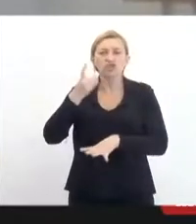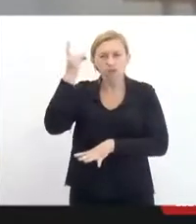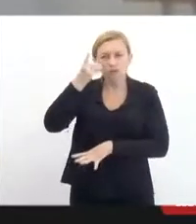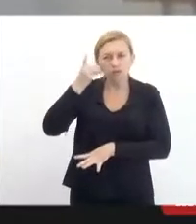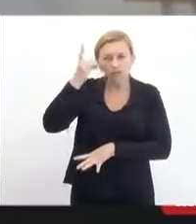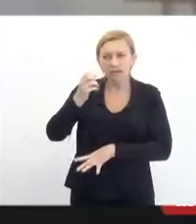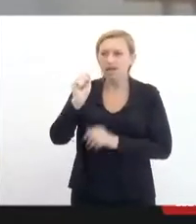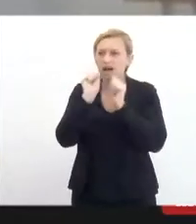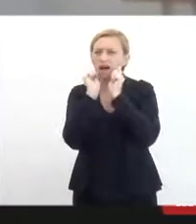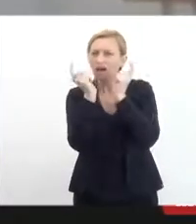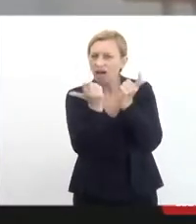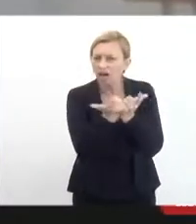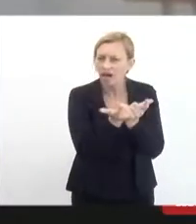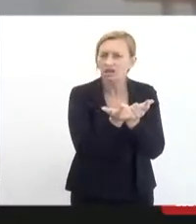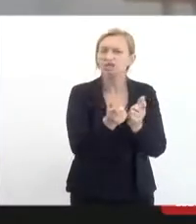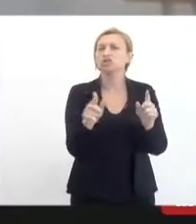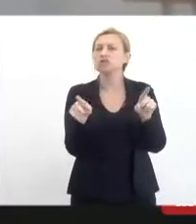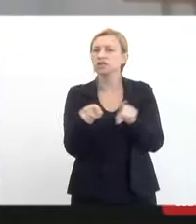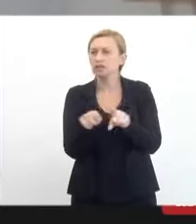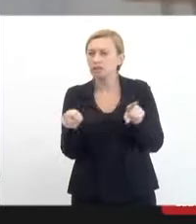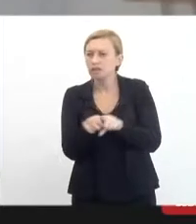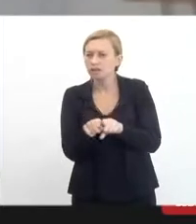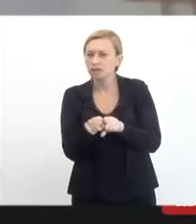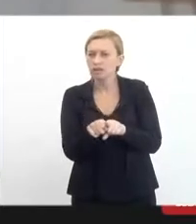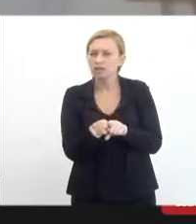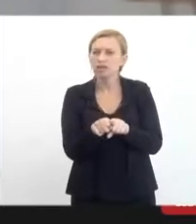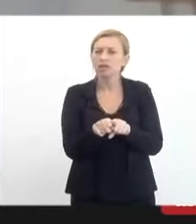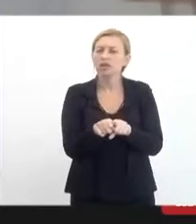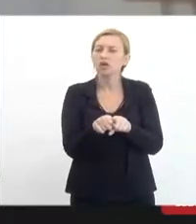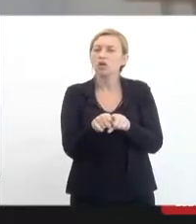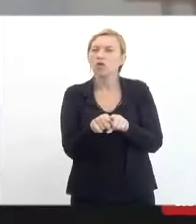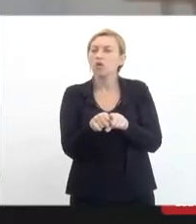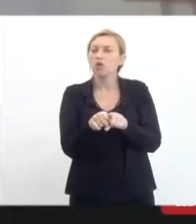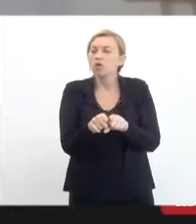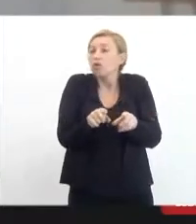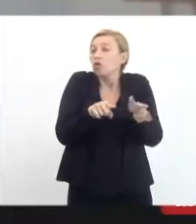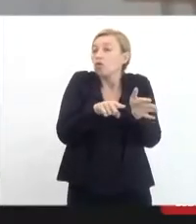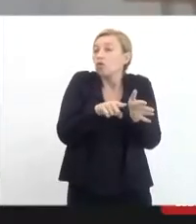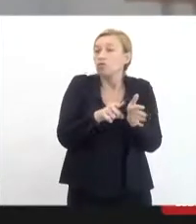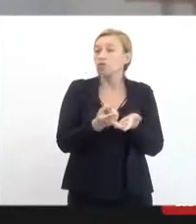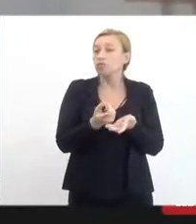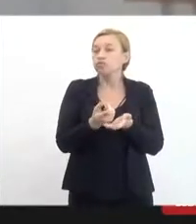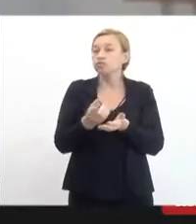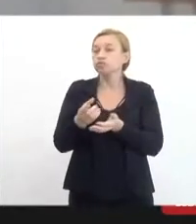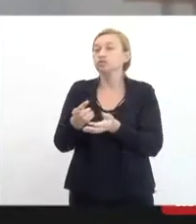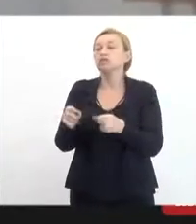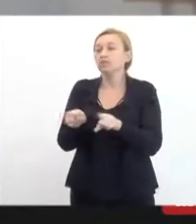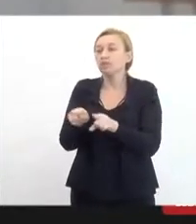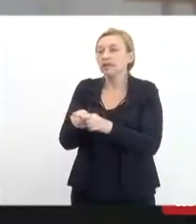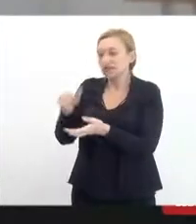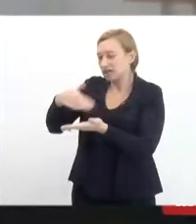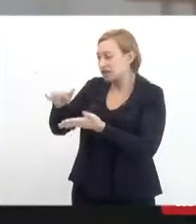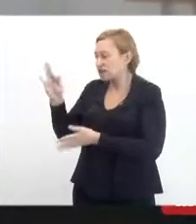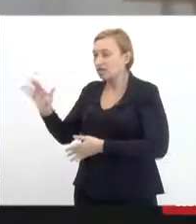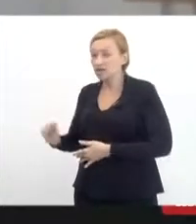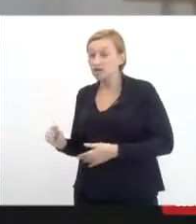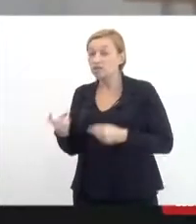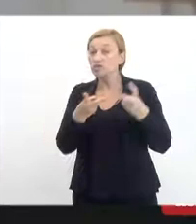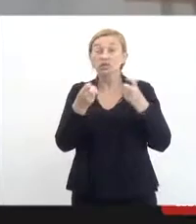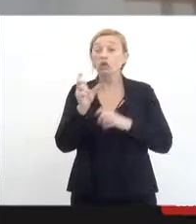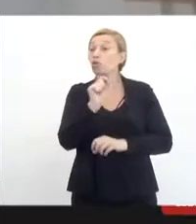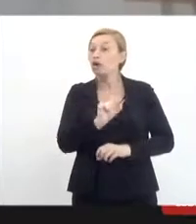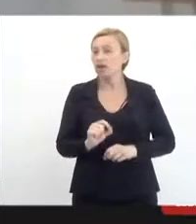da Alerj e também os auditores fiscais da Fazenda foi o seguinte: observou-se que